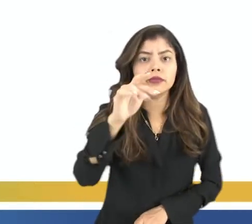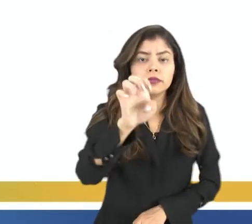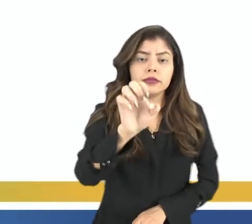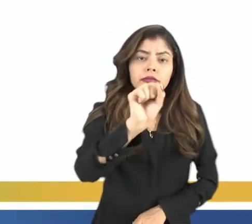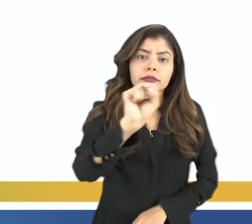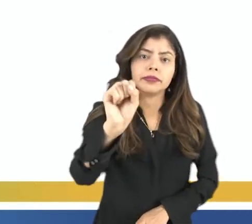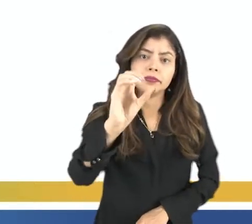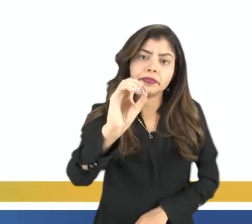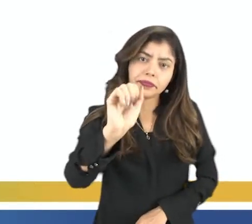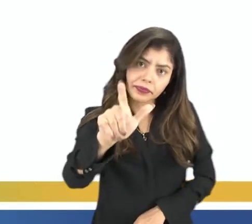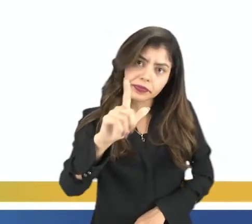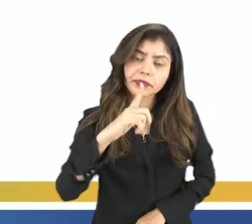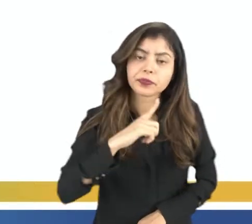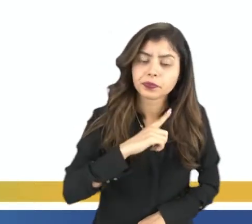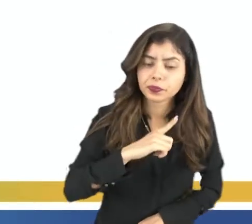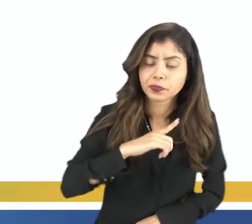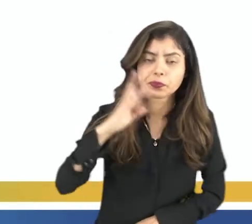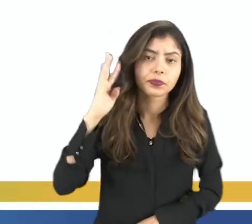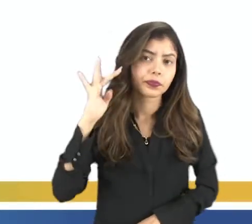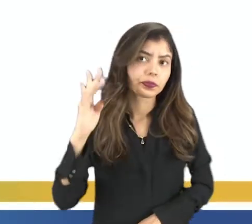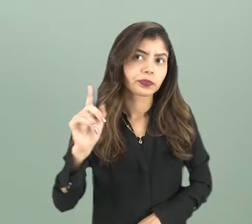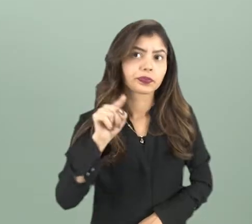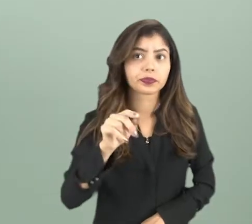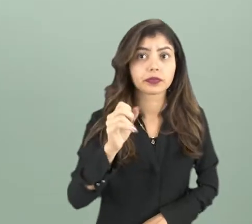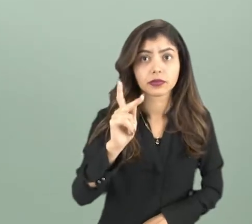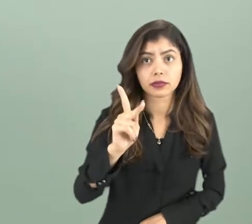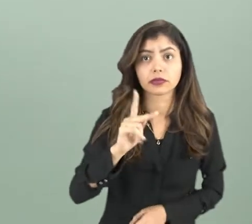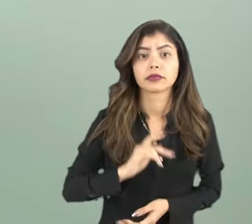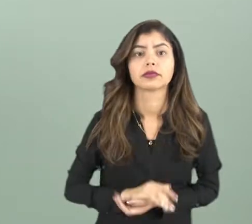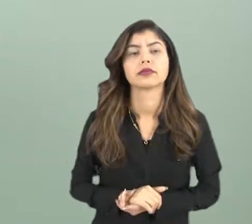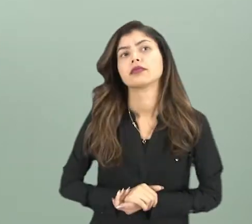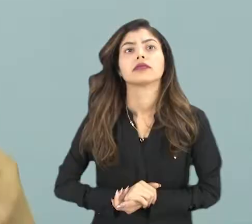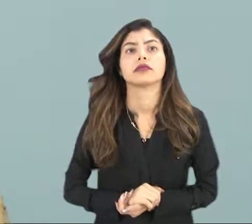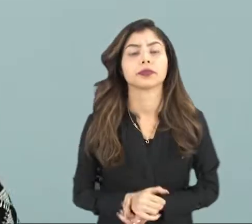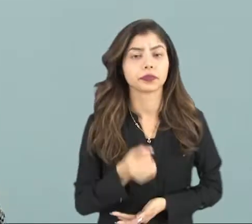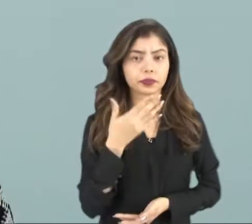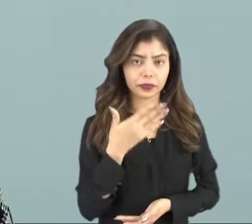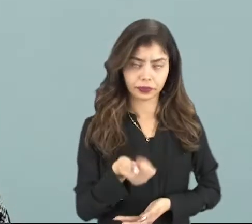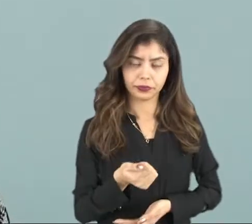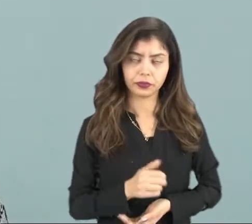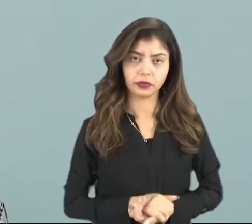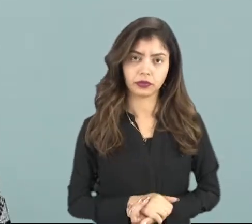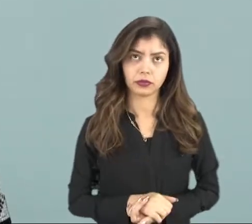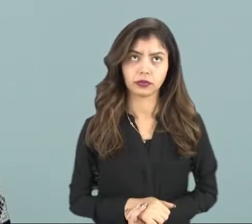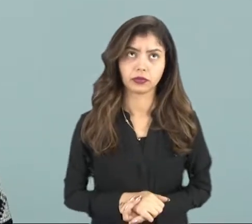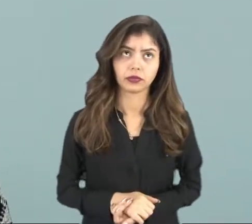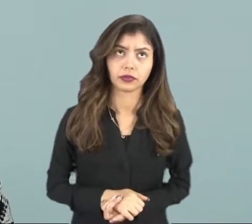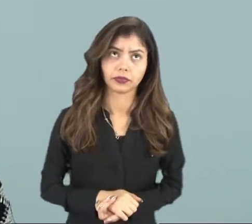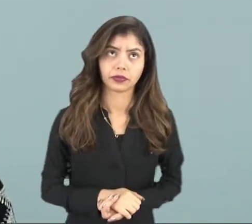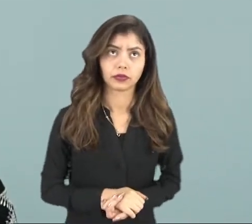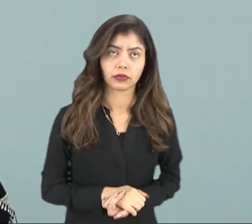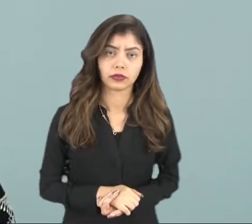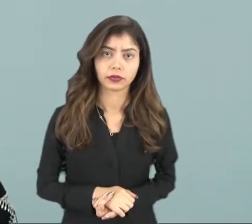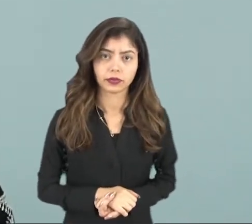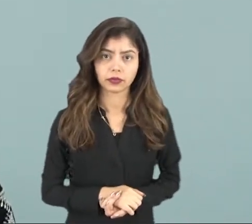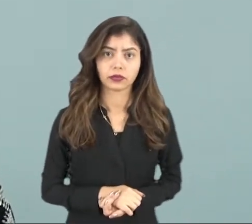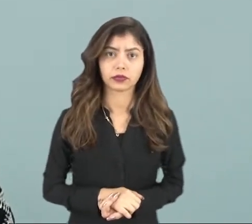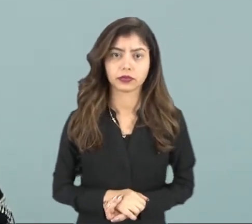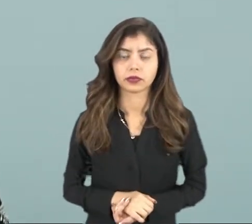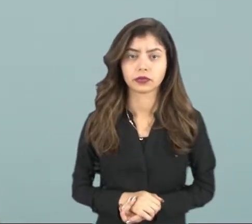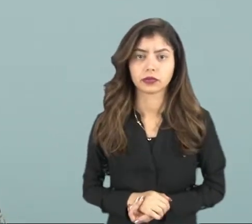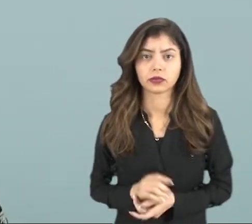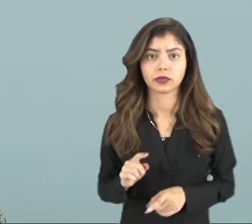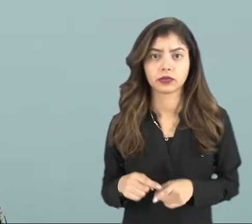tem um reflexivo correspondente, ok? Muito bem. Então, vamos ver